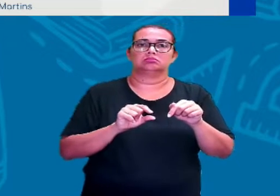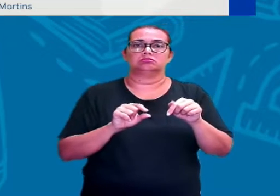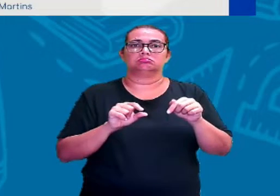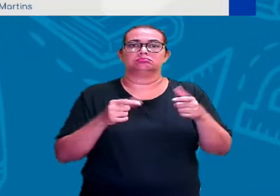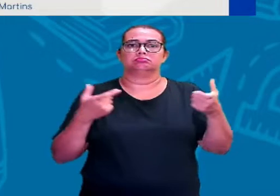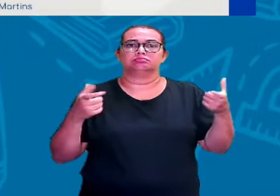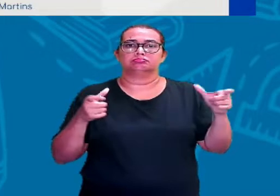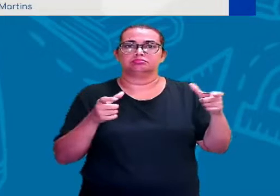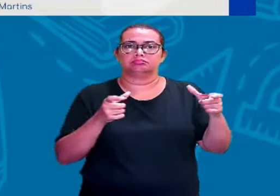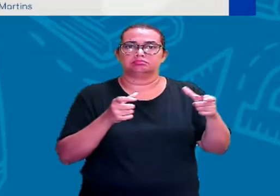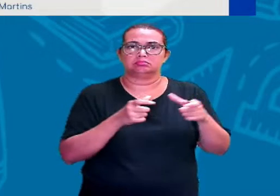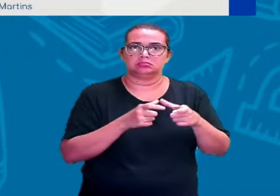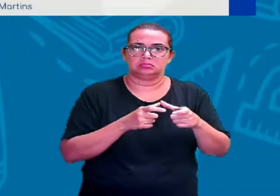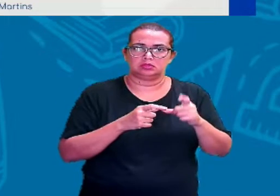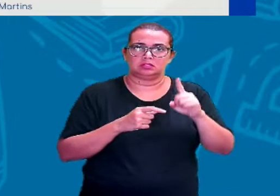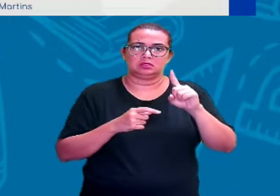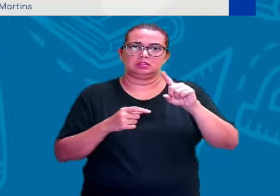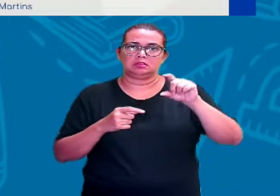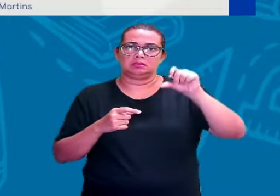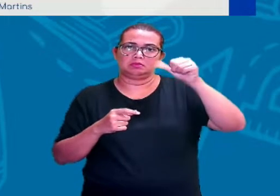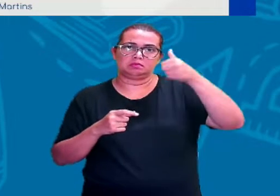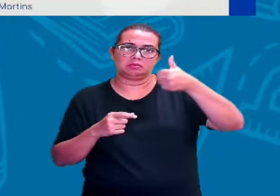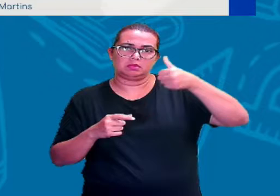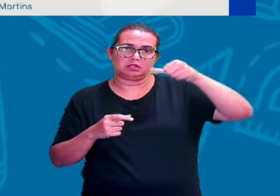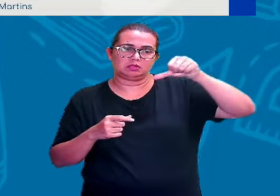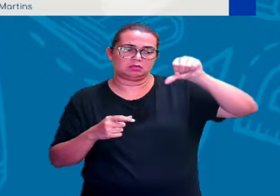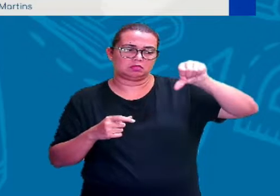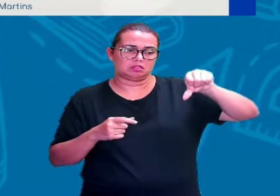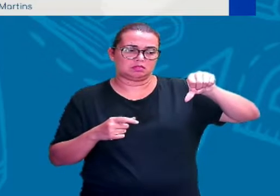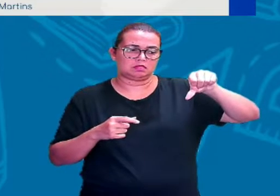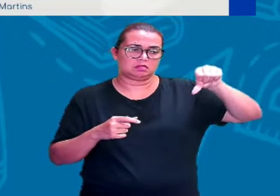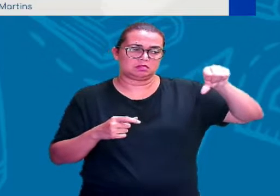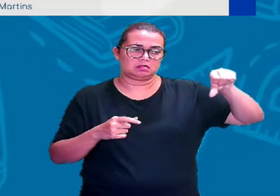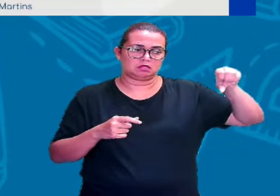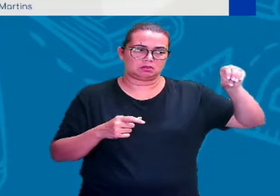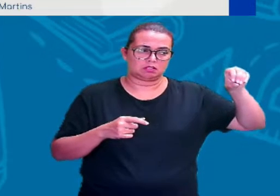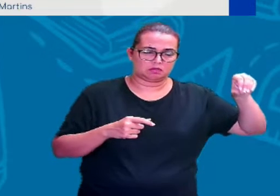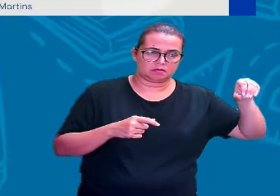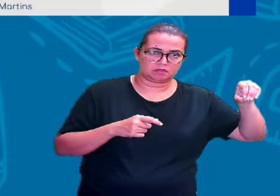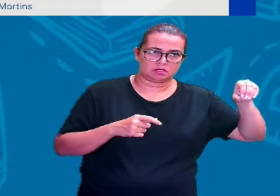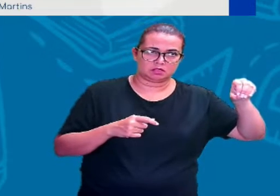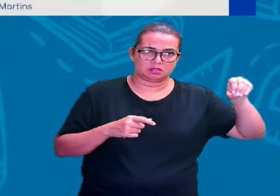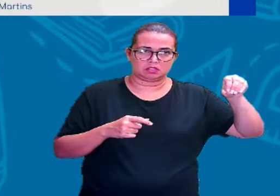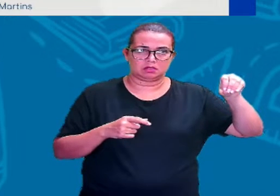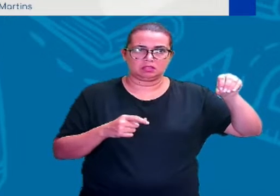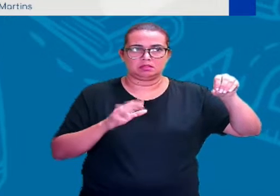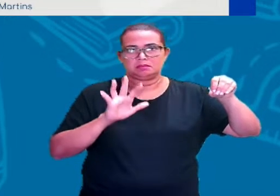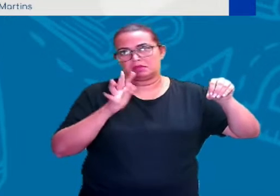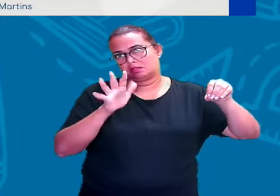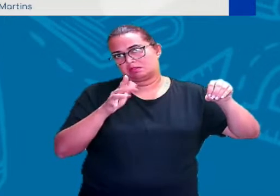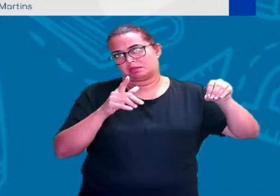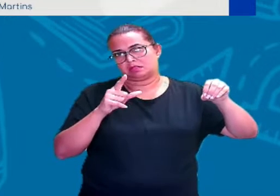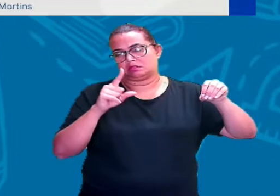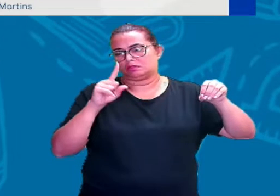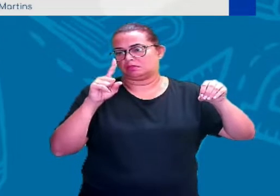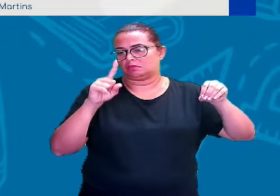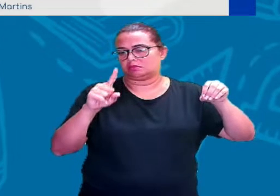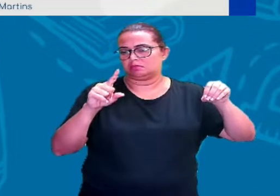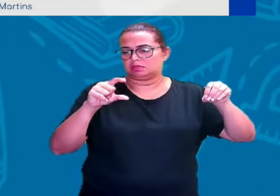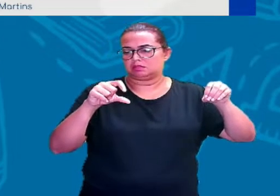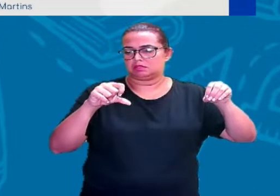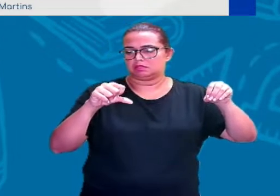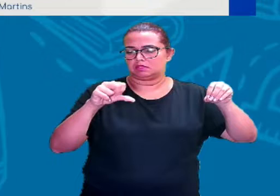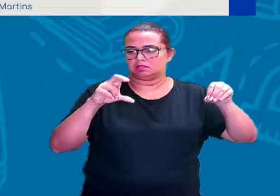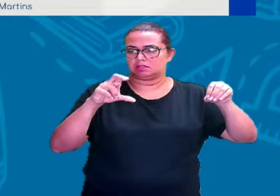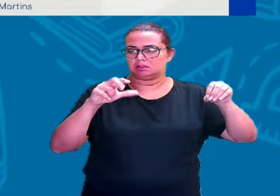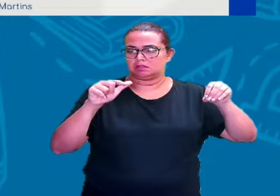população. Na década de 80, 1990, a gente começa a ver, veja, 1957, 70 mil o